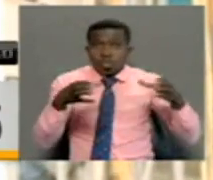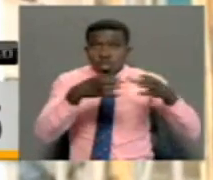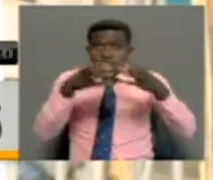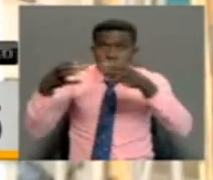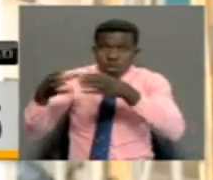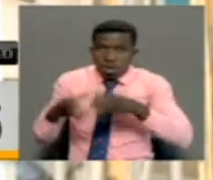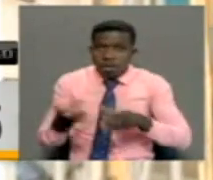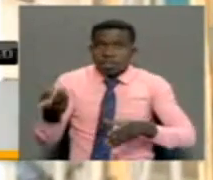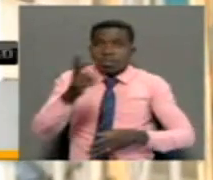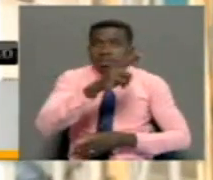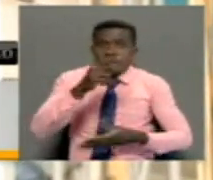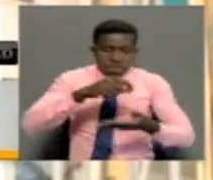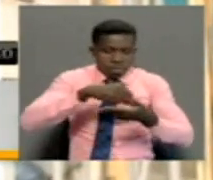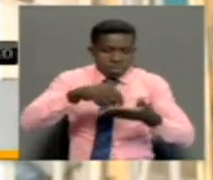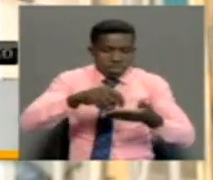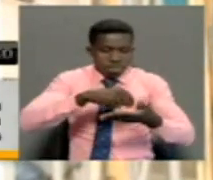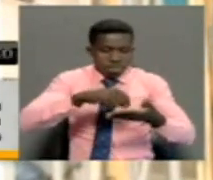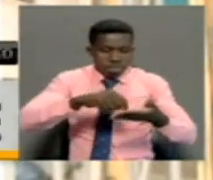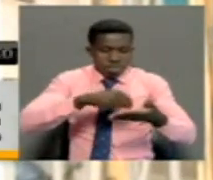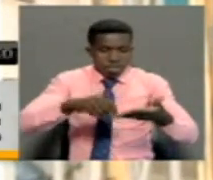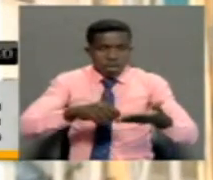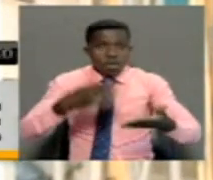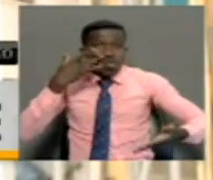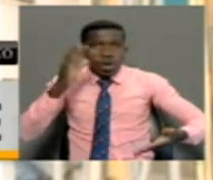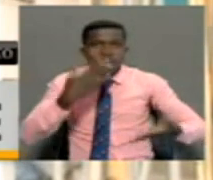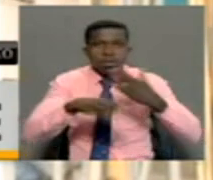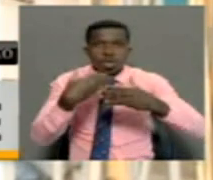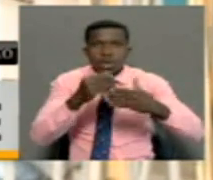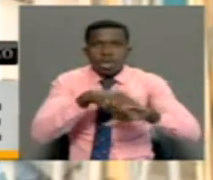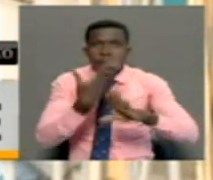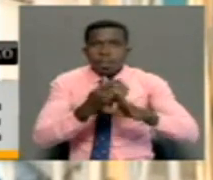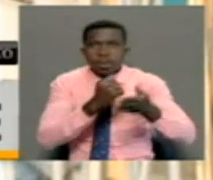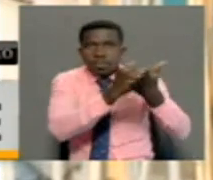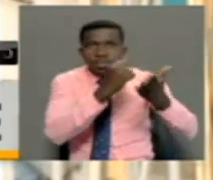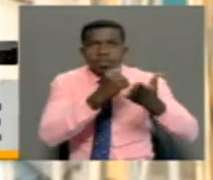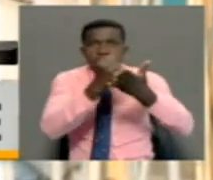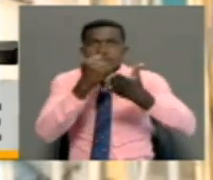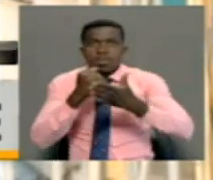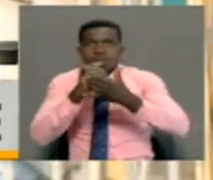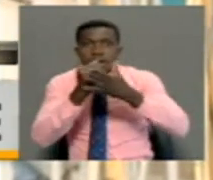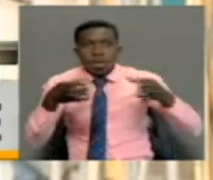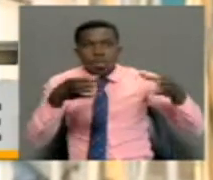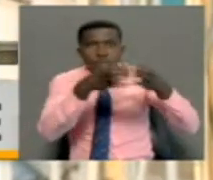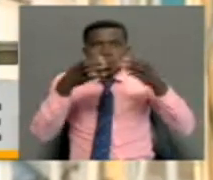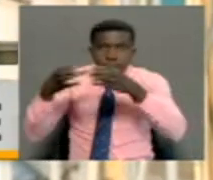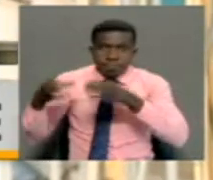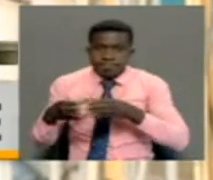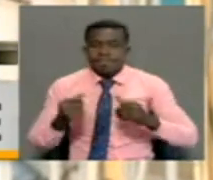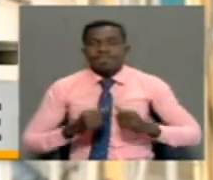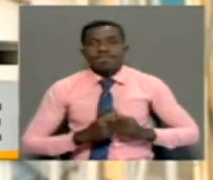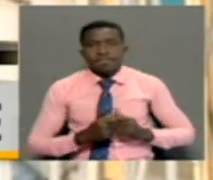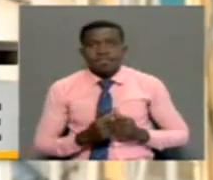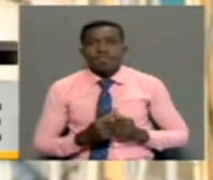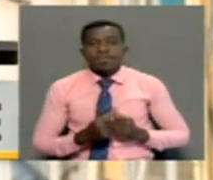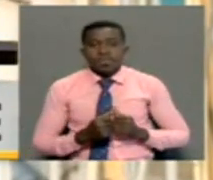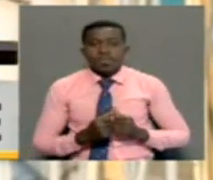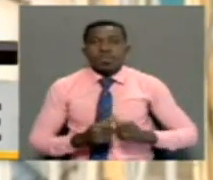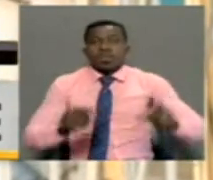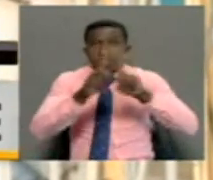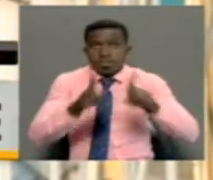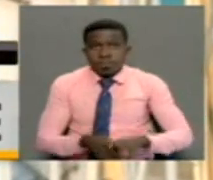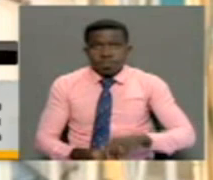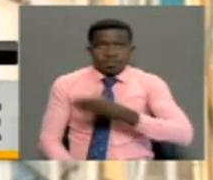cereais, no sentido de criar esta ligação entre o campo e as pequenas, médias e grandes indústrias. É dizer